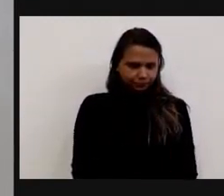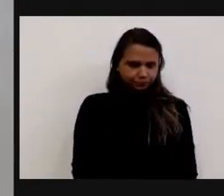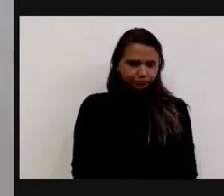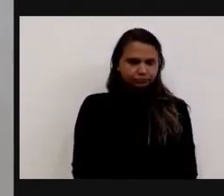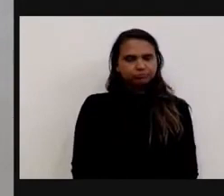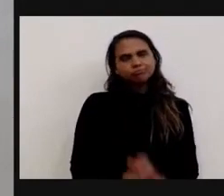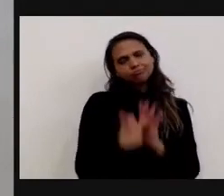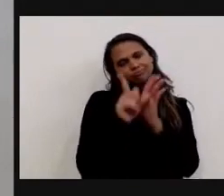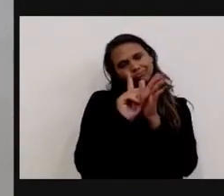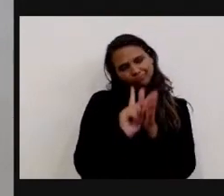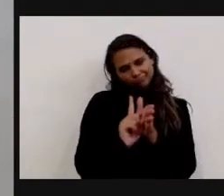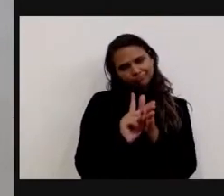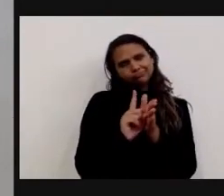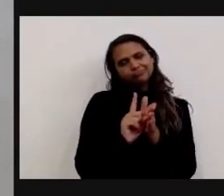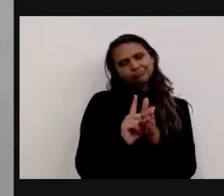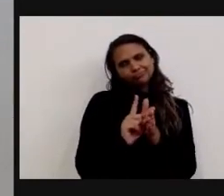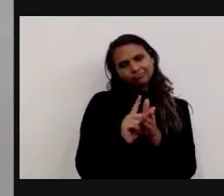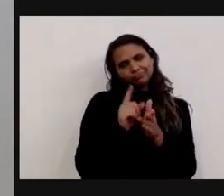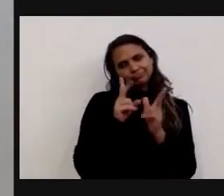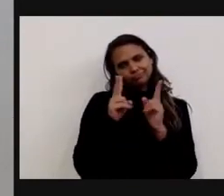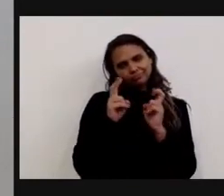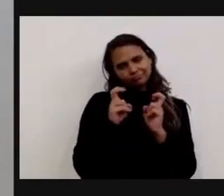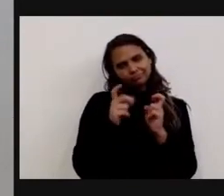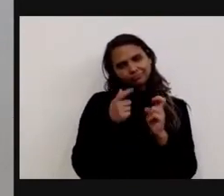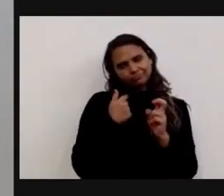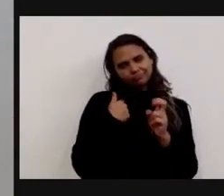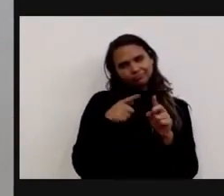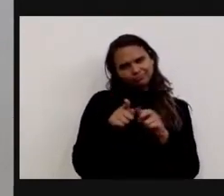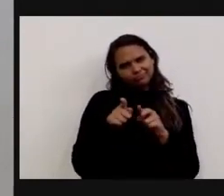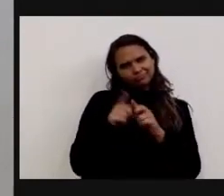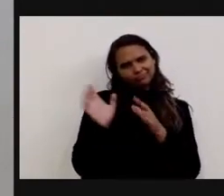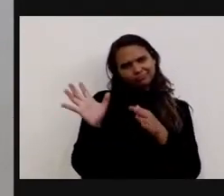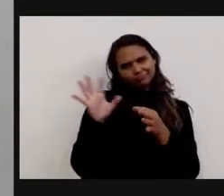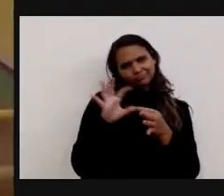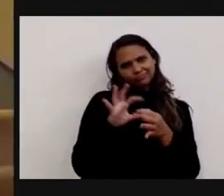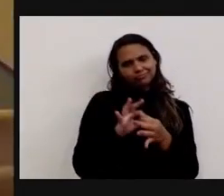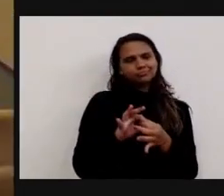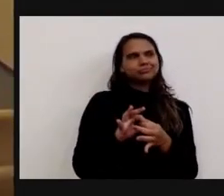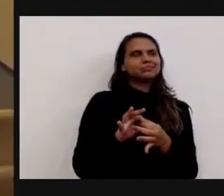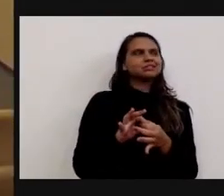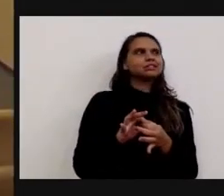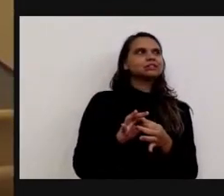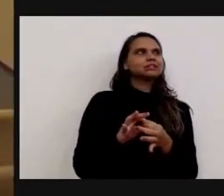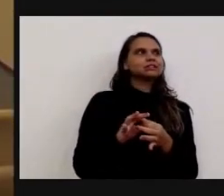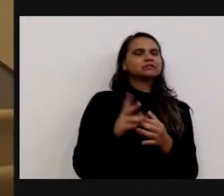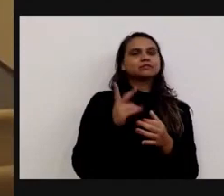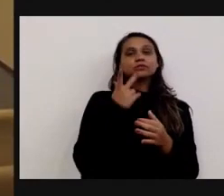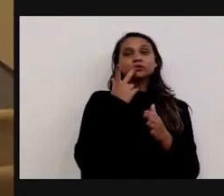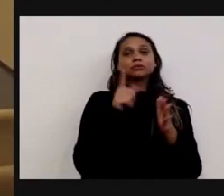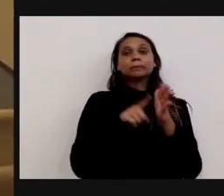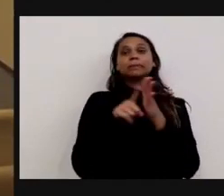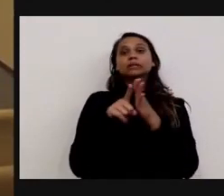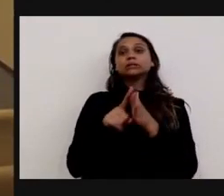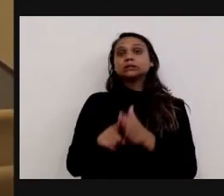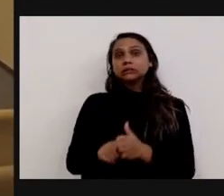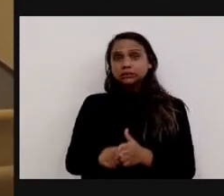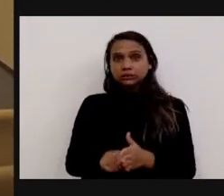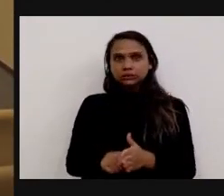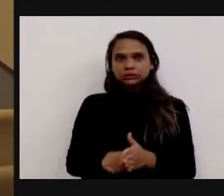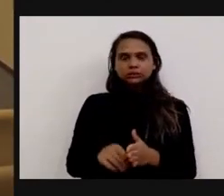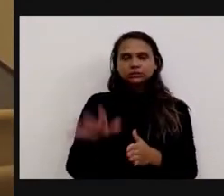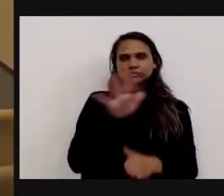antes de falar do clima também tem a ver né Com quem que a Mari falou da questão do das pesquisas em geral